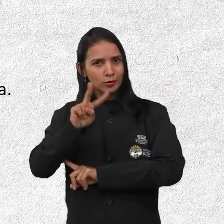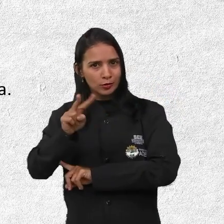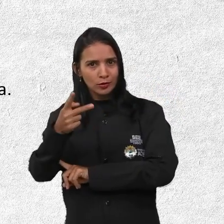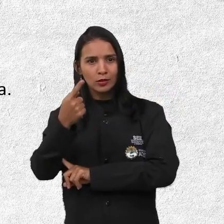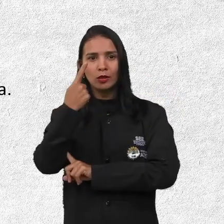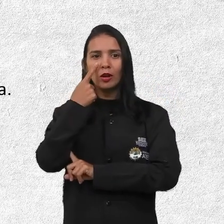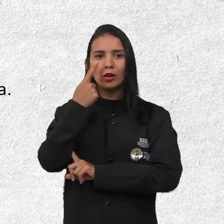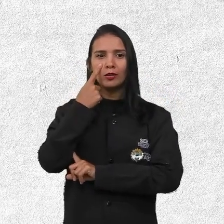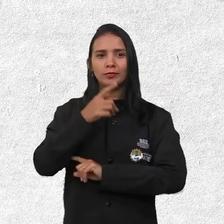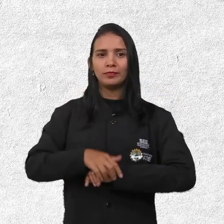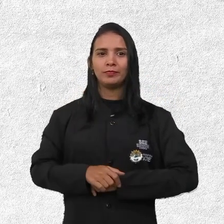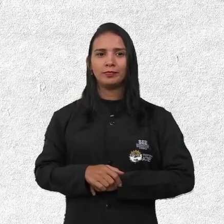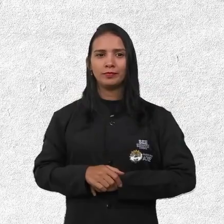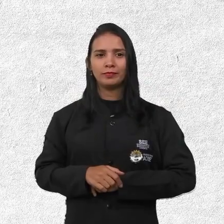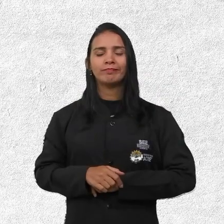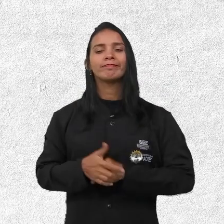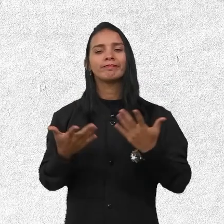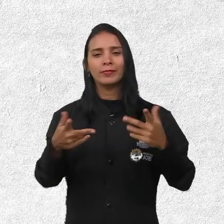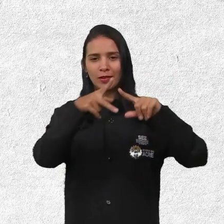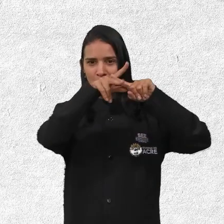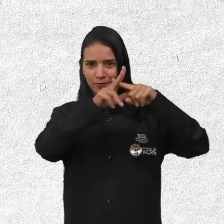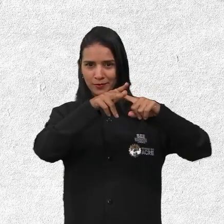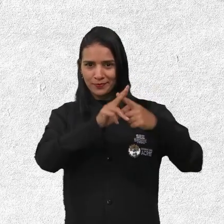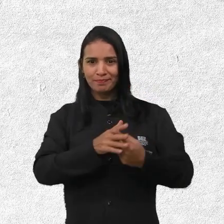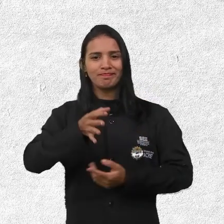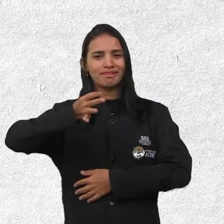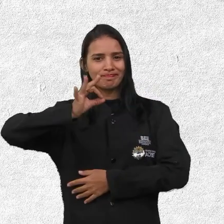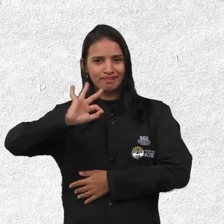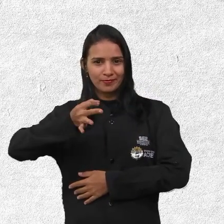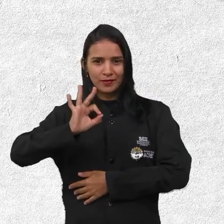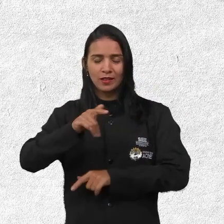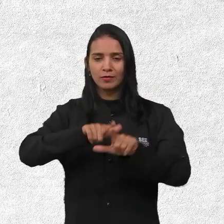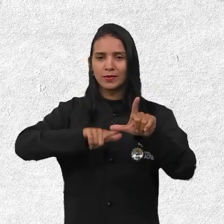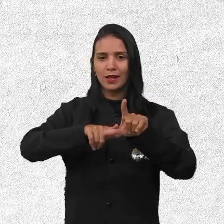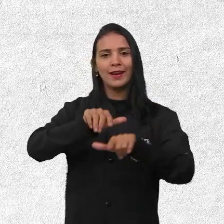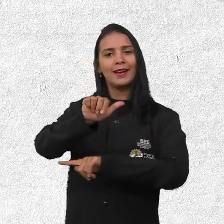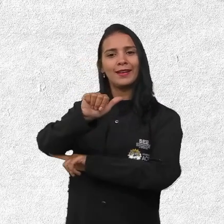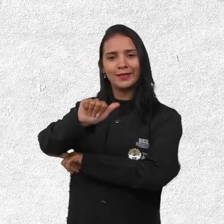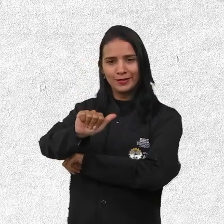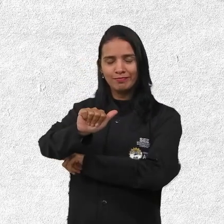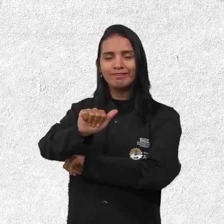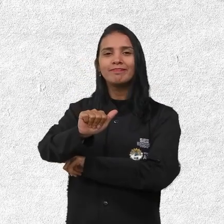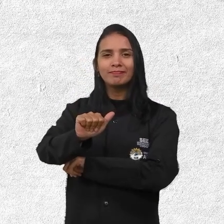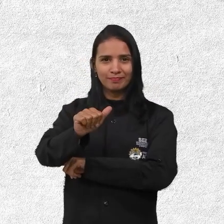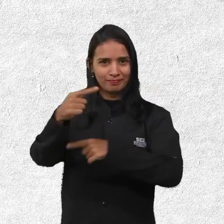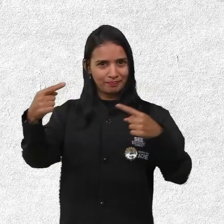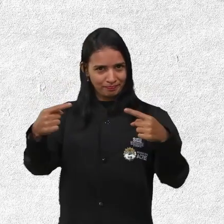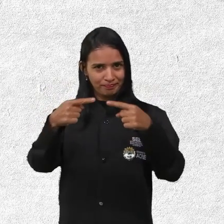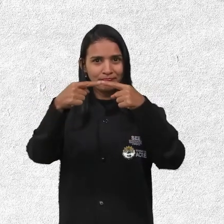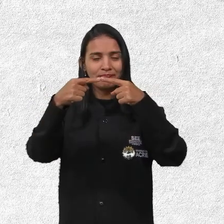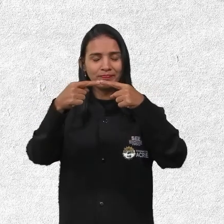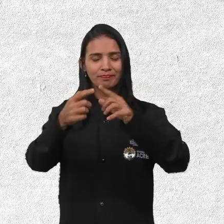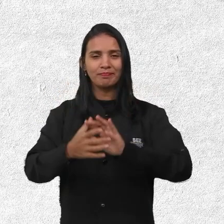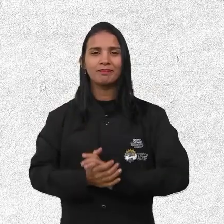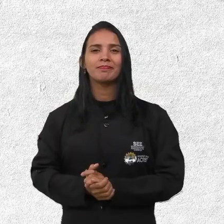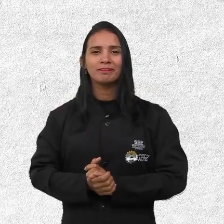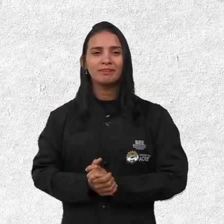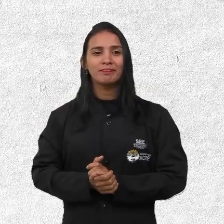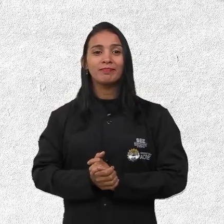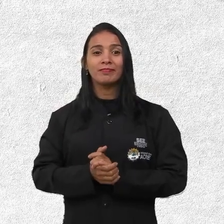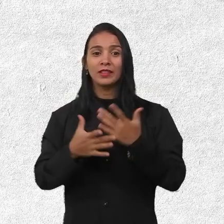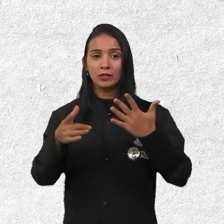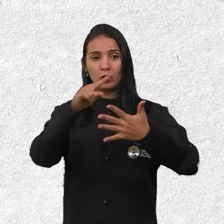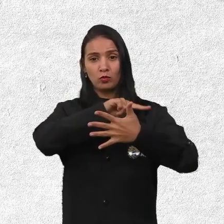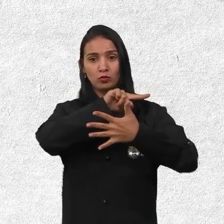correto? Olha só, o nosso gabarito aí, a letra A, corretíssimo. Então, todas